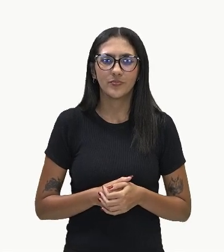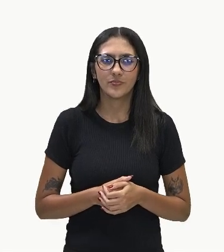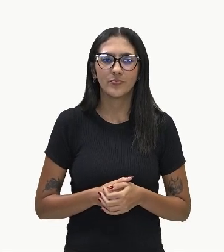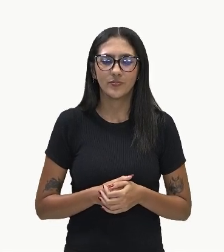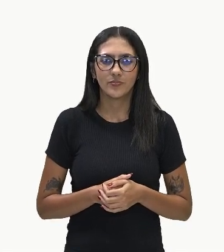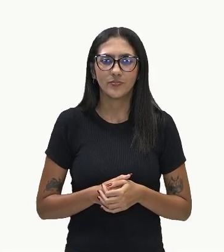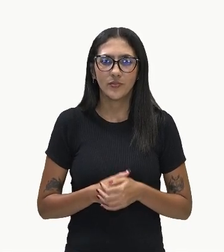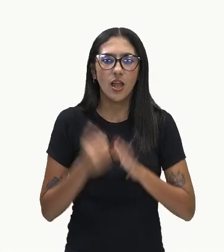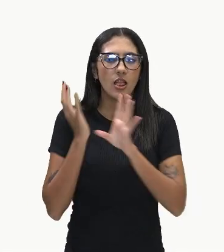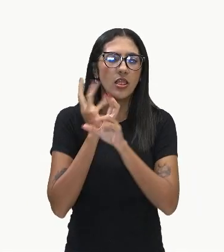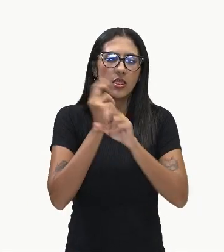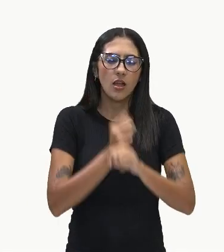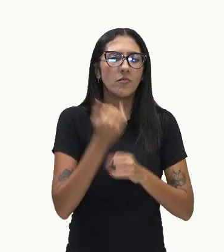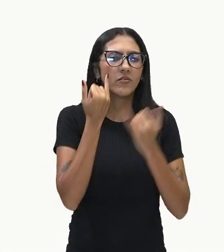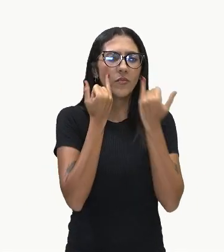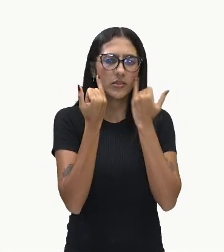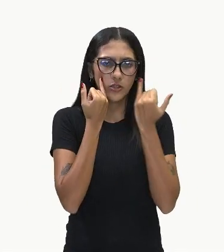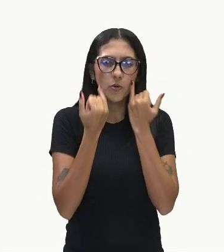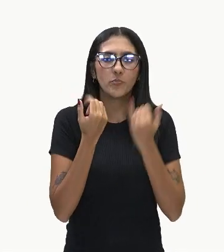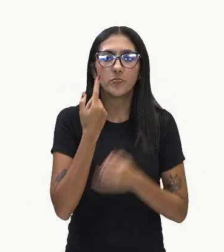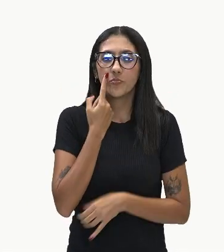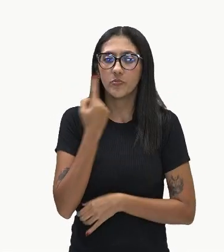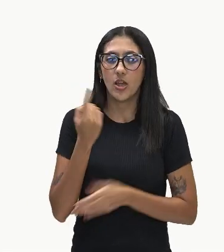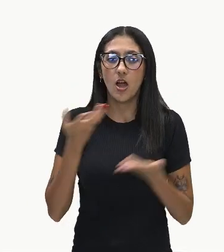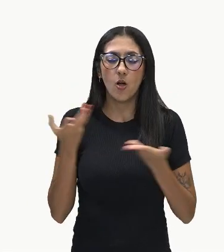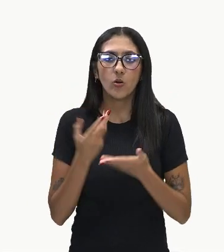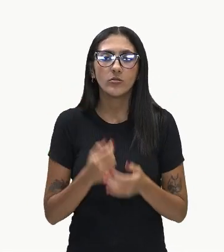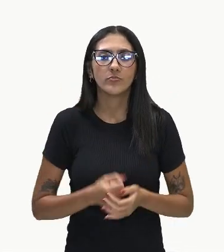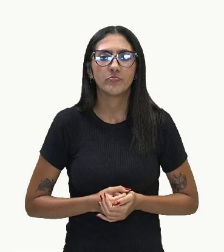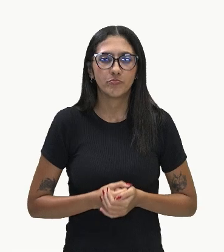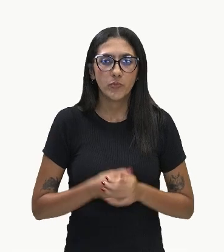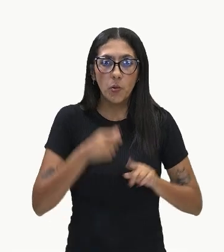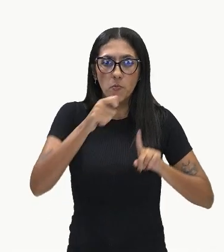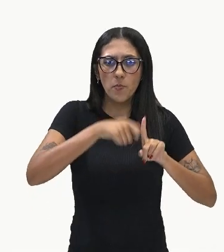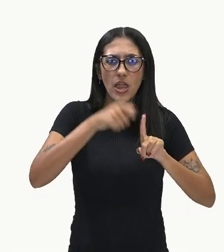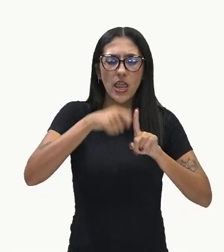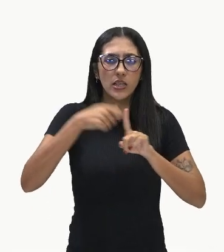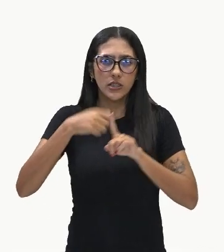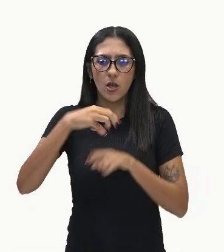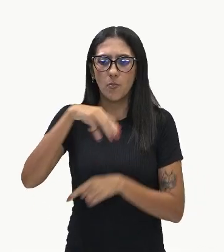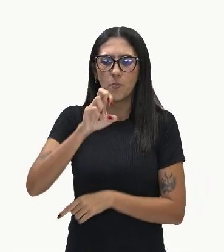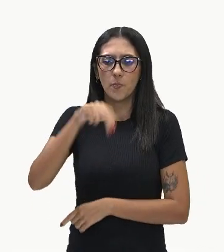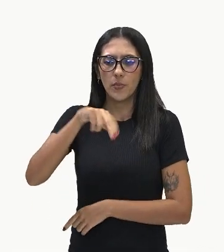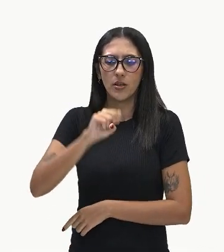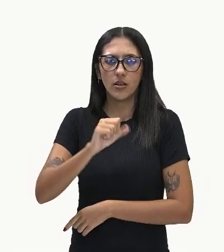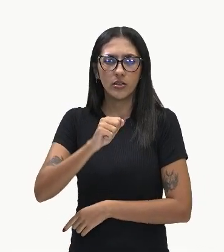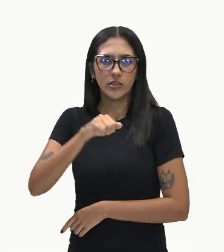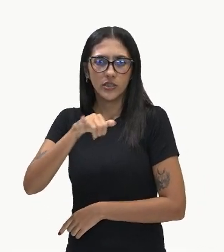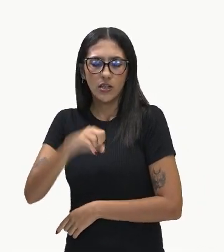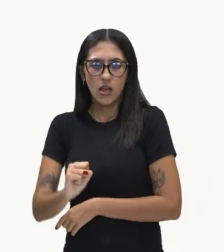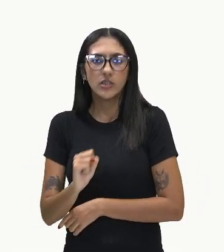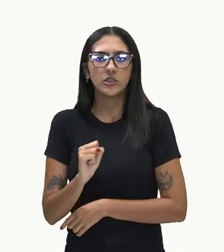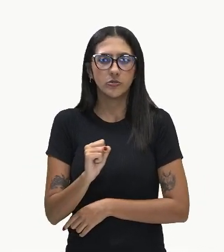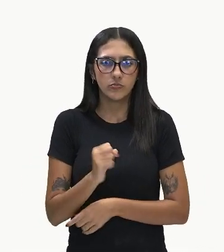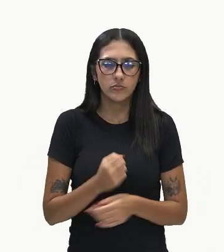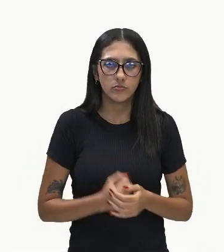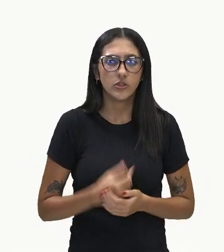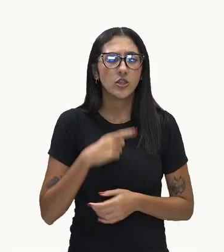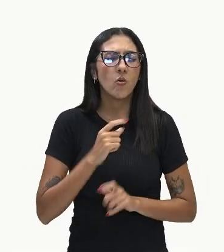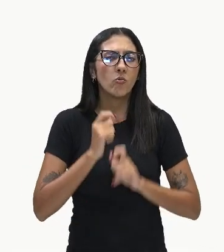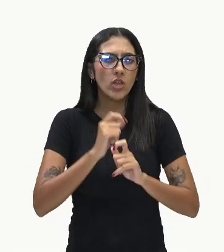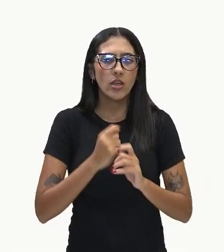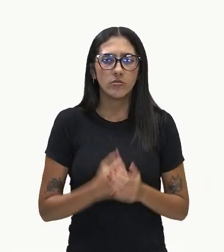rendimentos mensais. Então, observe, ó. Rendimentos mensais de 3%.